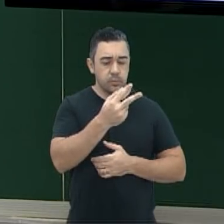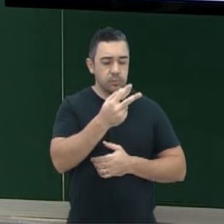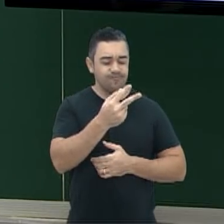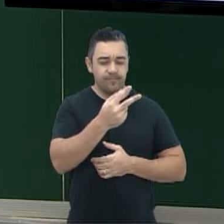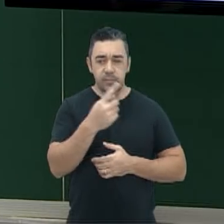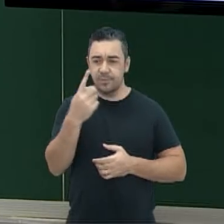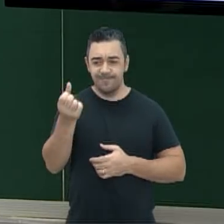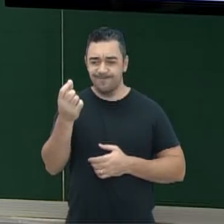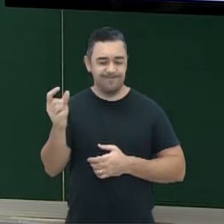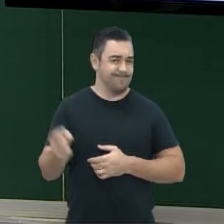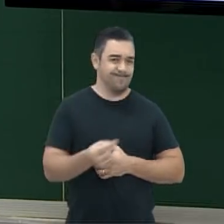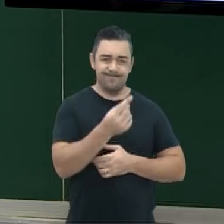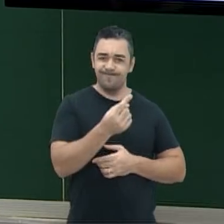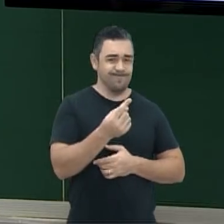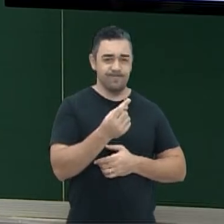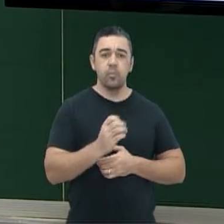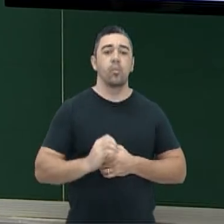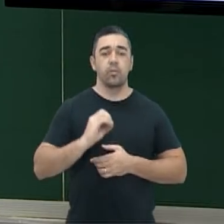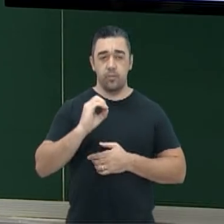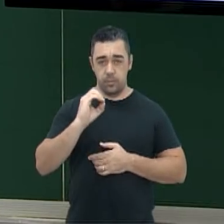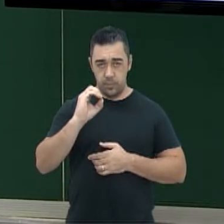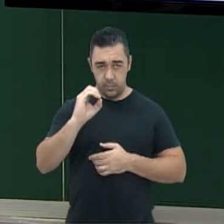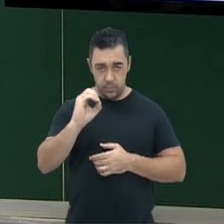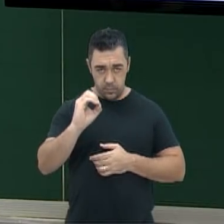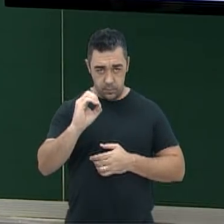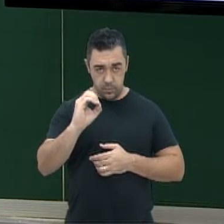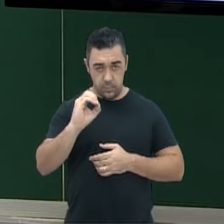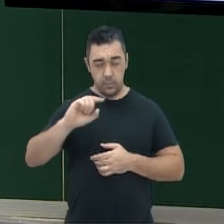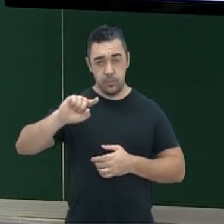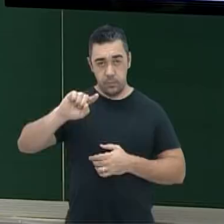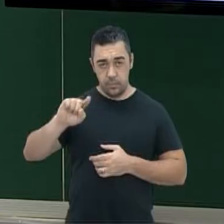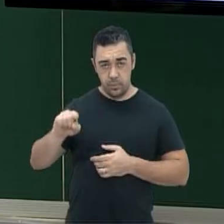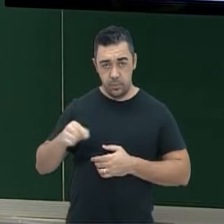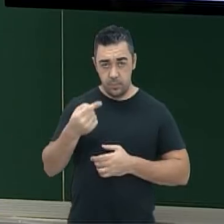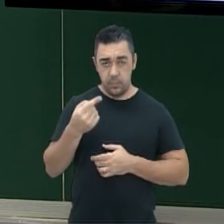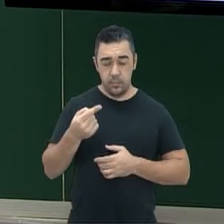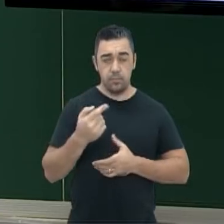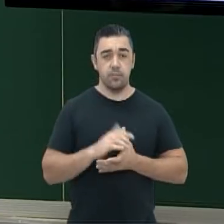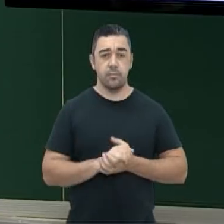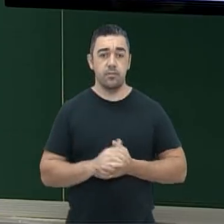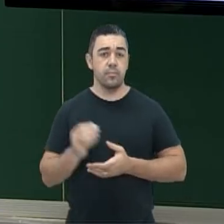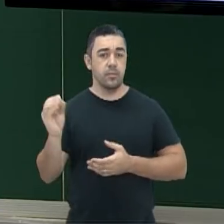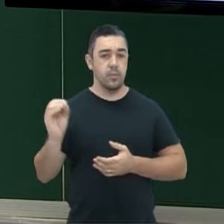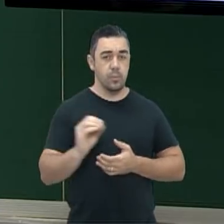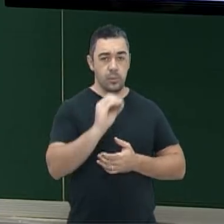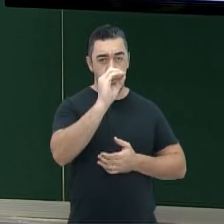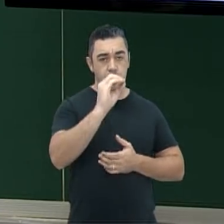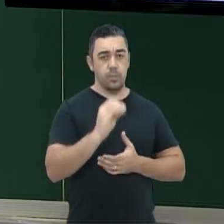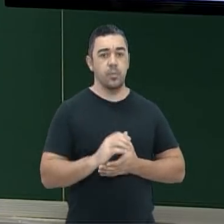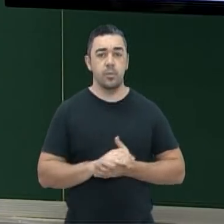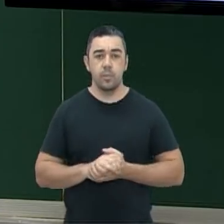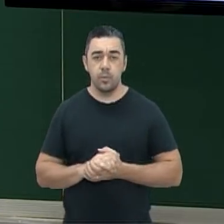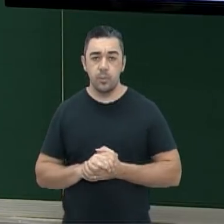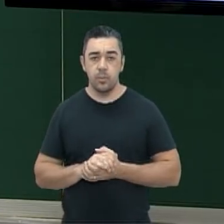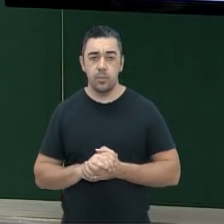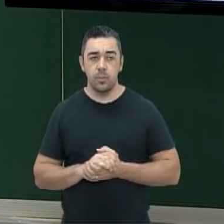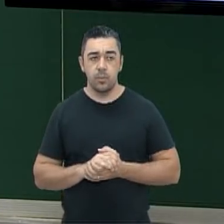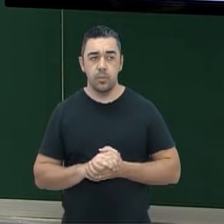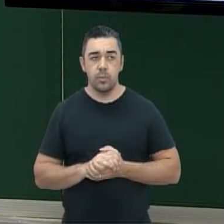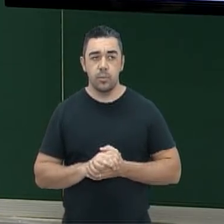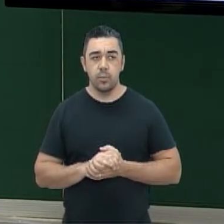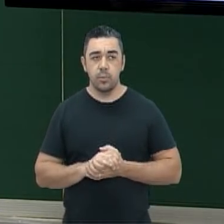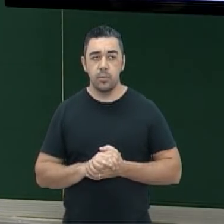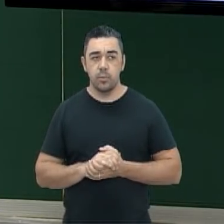cabe nenhuma vez dentro do 12. Então, eu vou precisar ir para a ordem dos décimos. Para a ordem